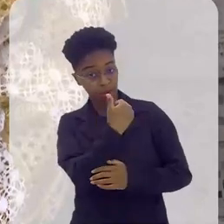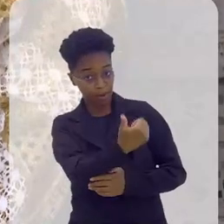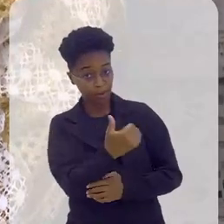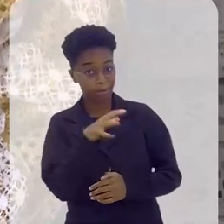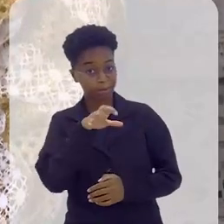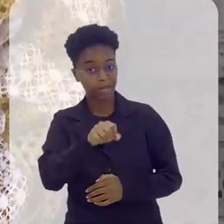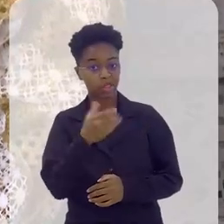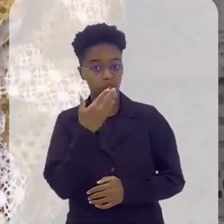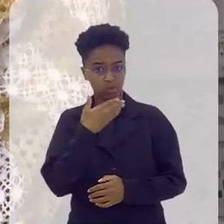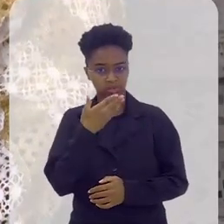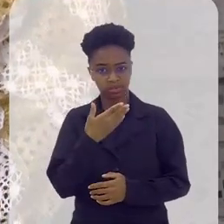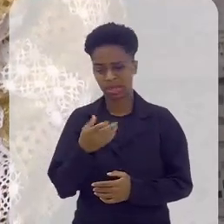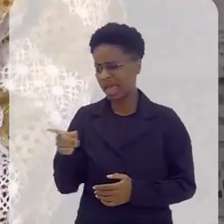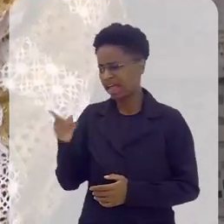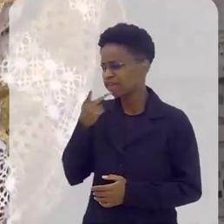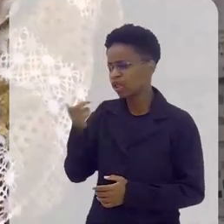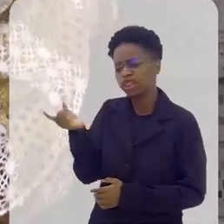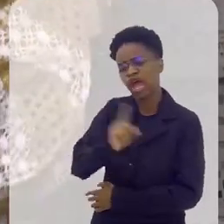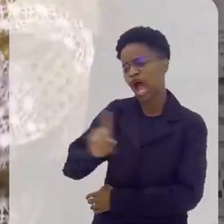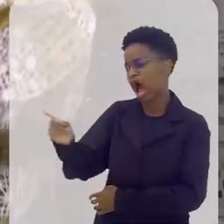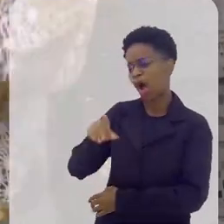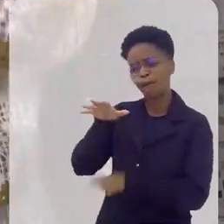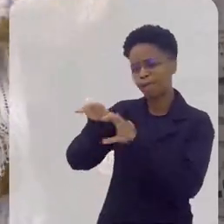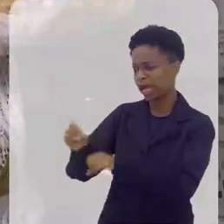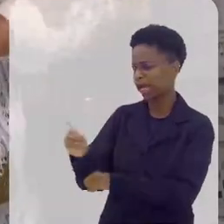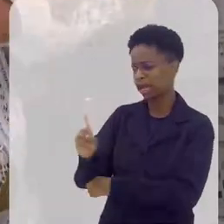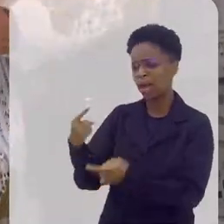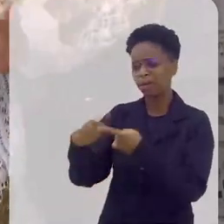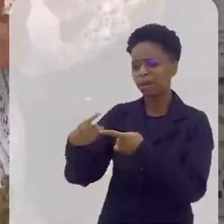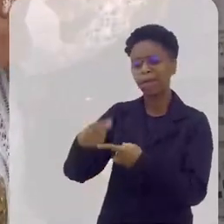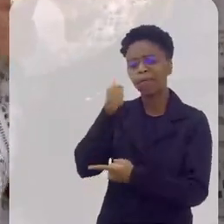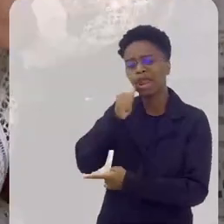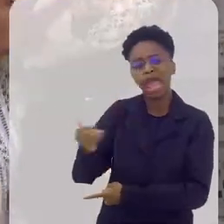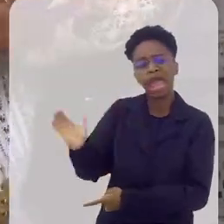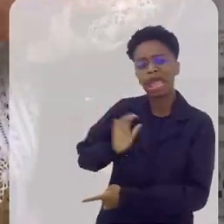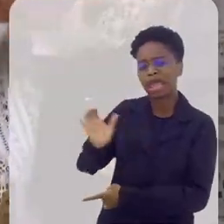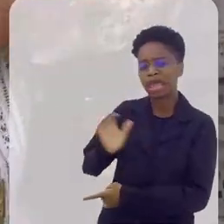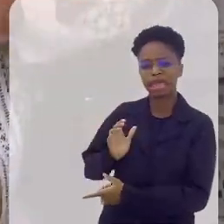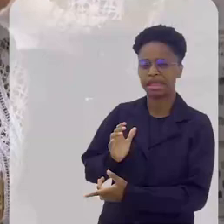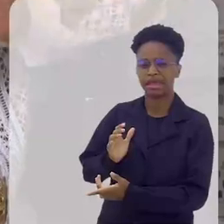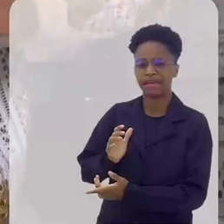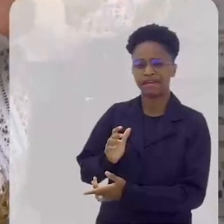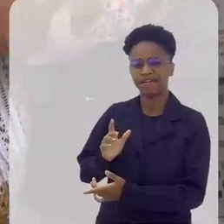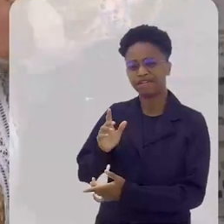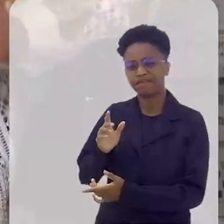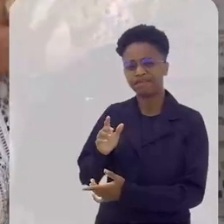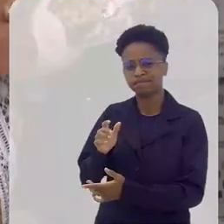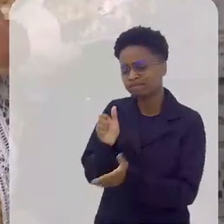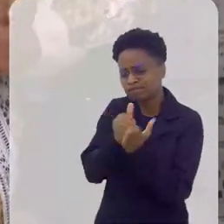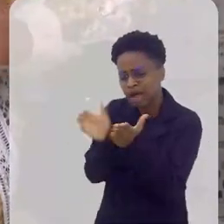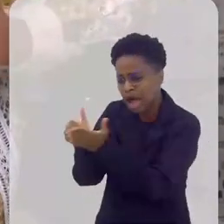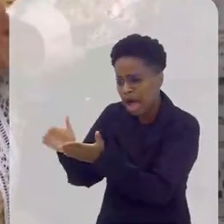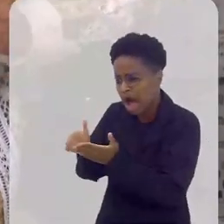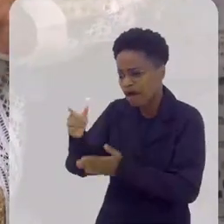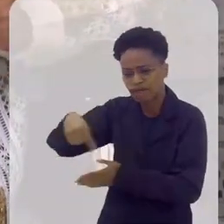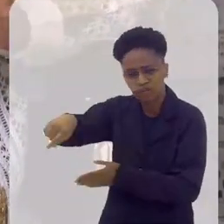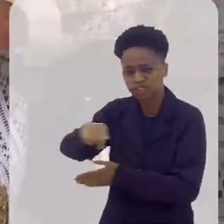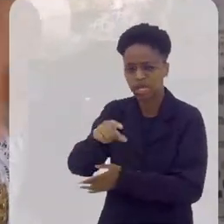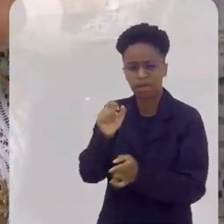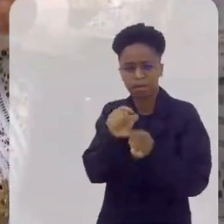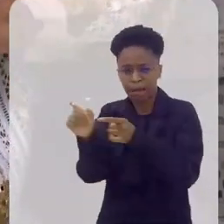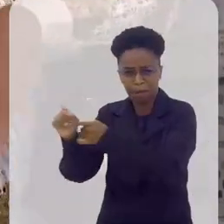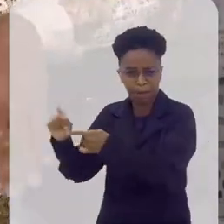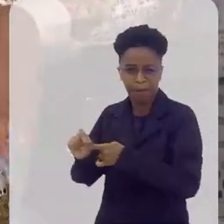chamando para pegar doce na Dona Juridi. Ela diz assim, não, vocês não vão lá não, porque essa mulher é rica e vai botar vocês de lá para